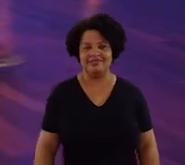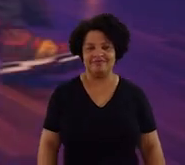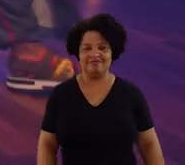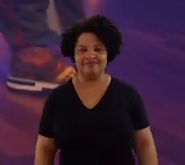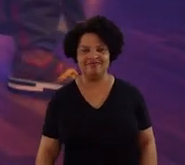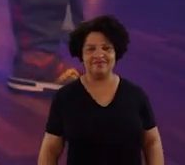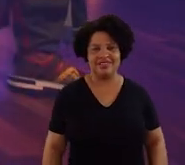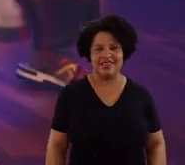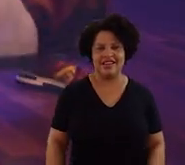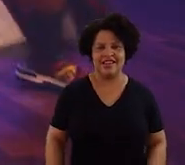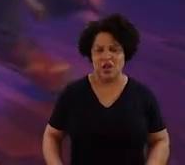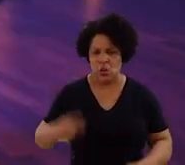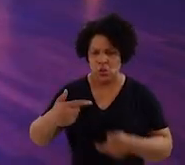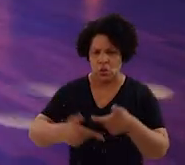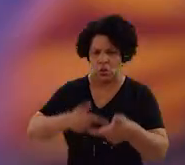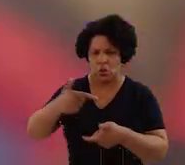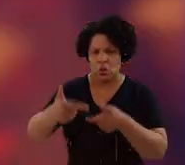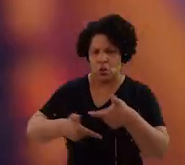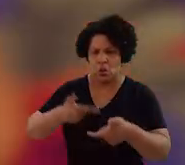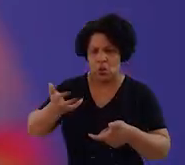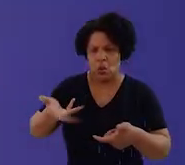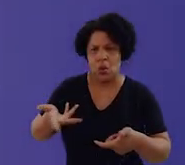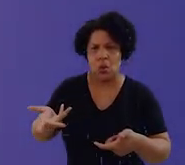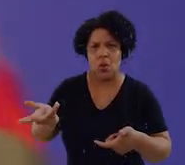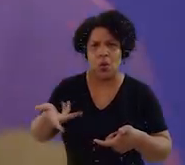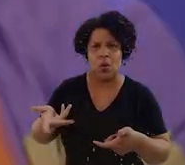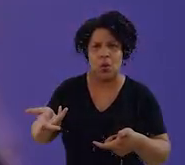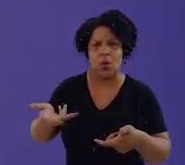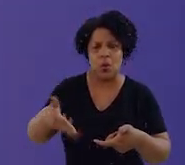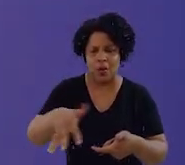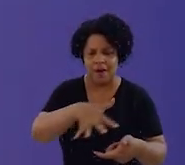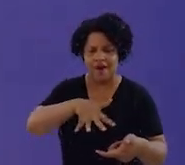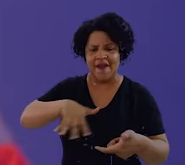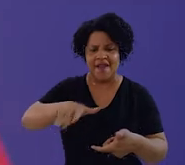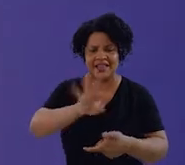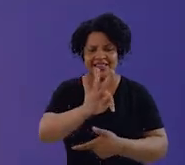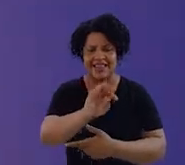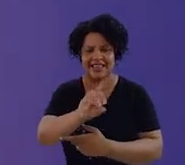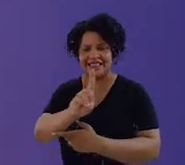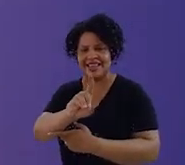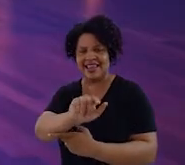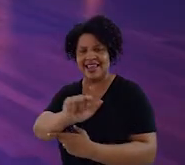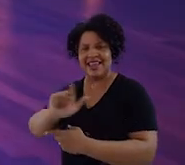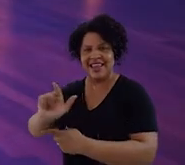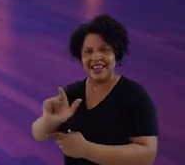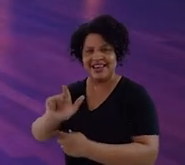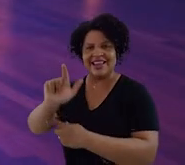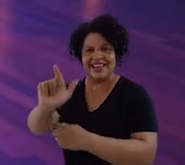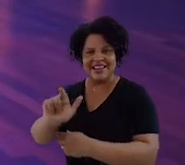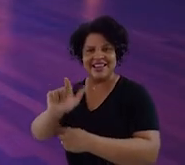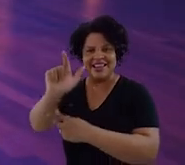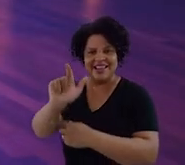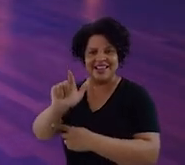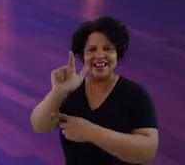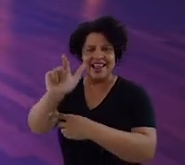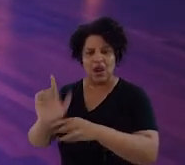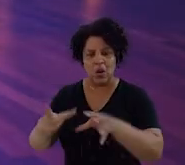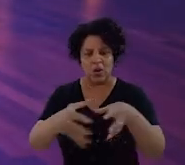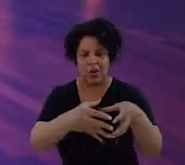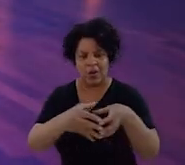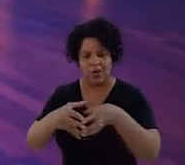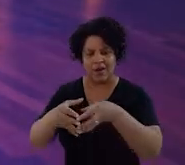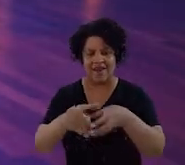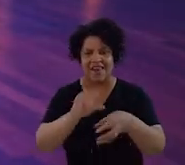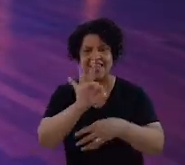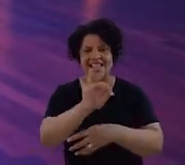o corre do bonde se toca, TDL no corre das notas, TDL no corre das notas, é o corre do bonde se toca, é